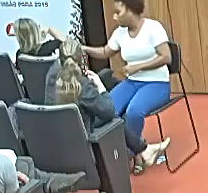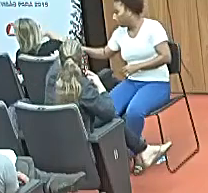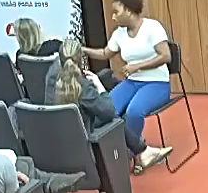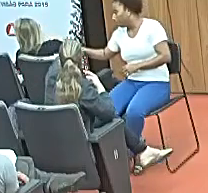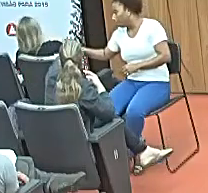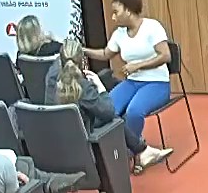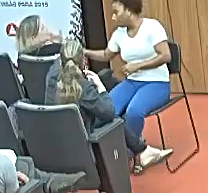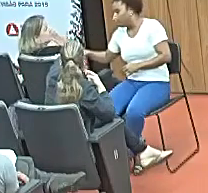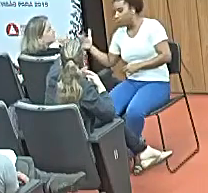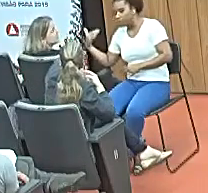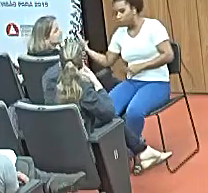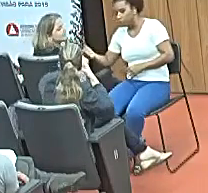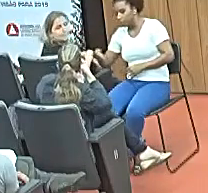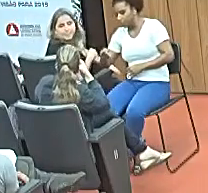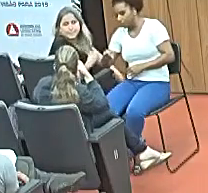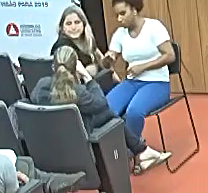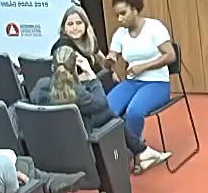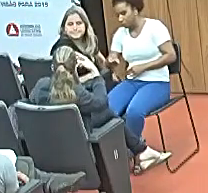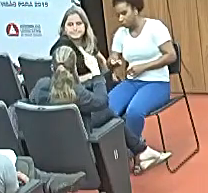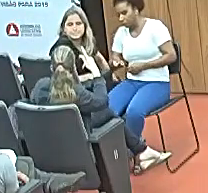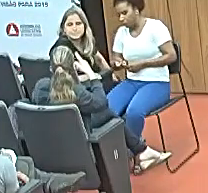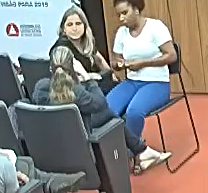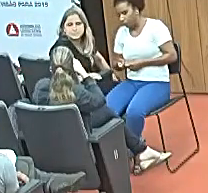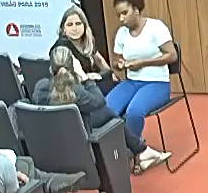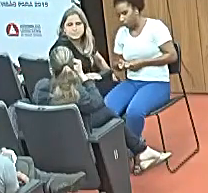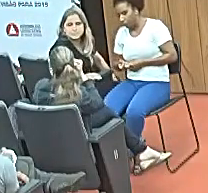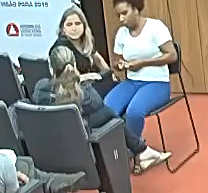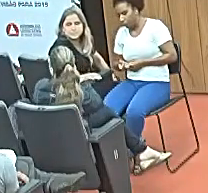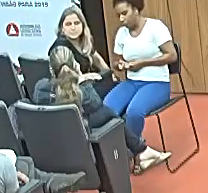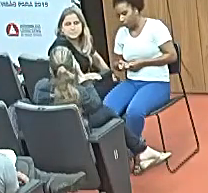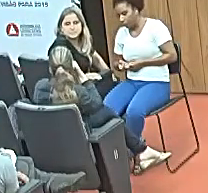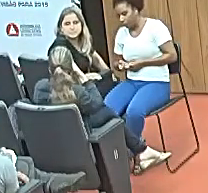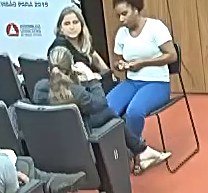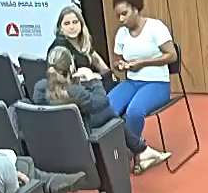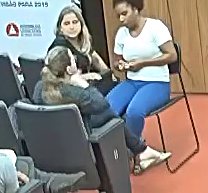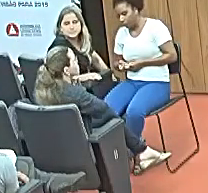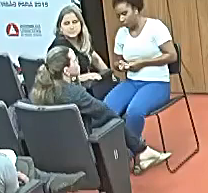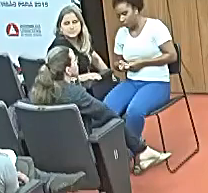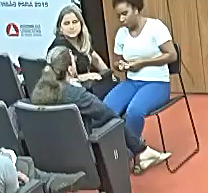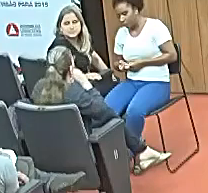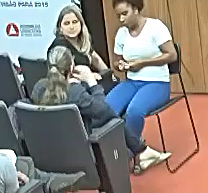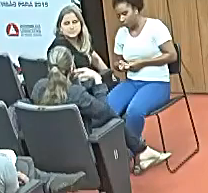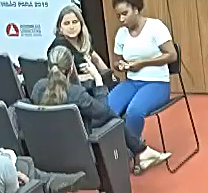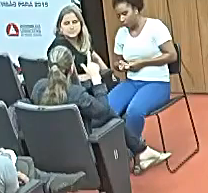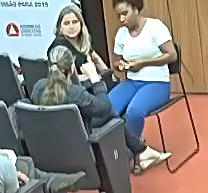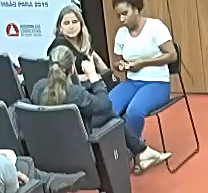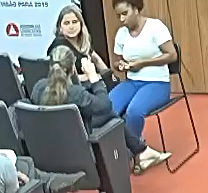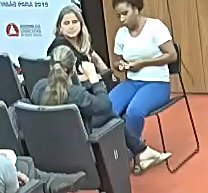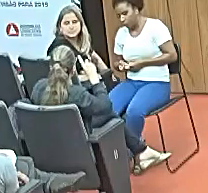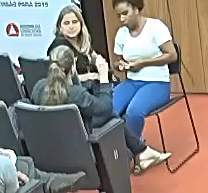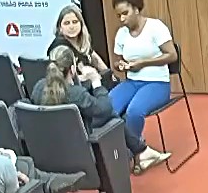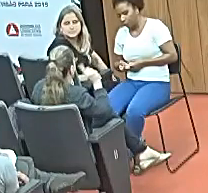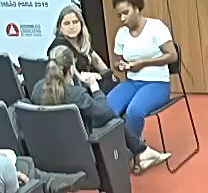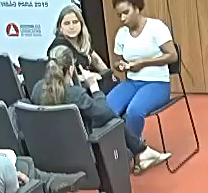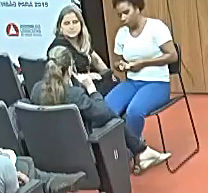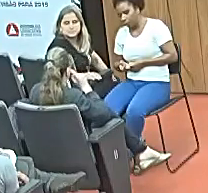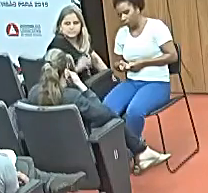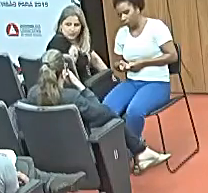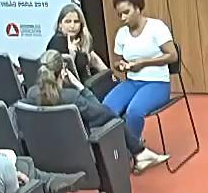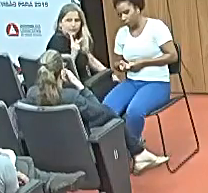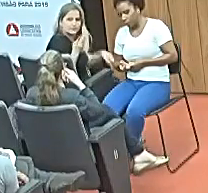assembleia muitas delas também serão direcionados para a questão que eu acabei de naha que os senhores